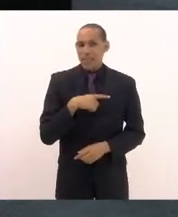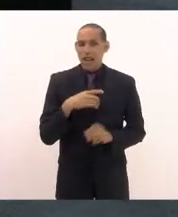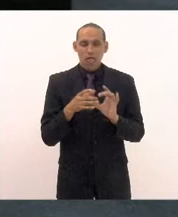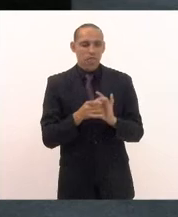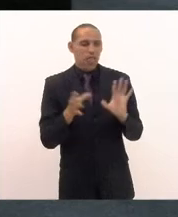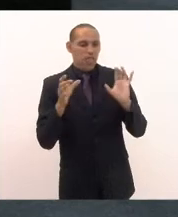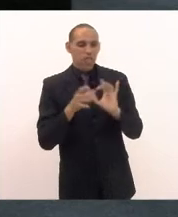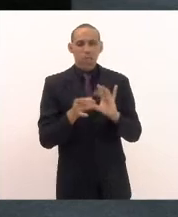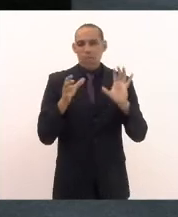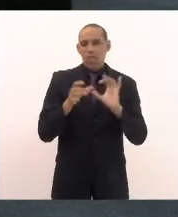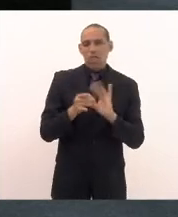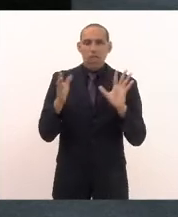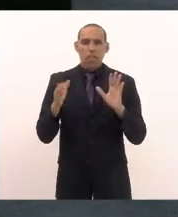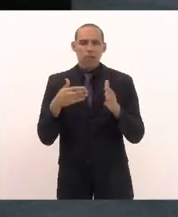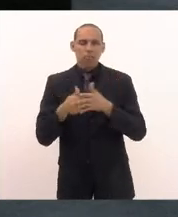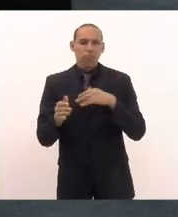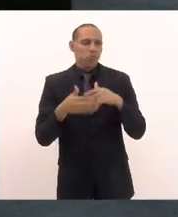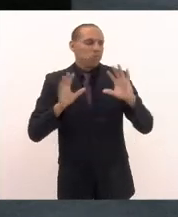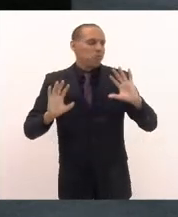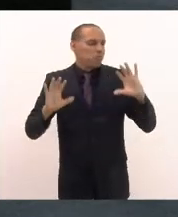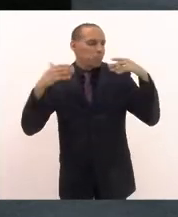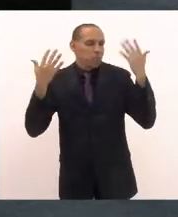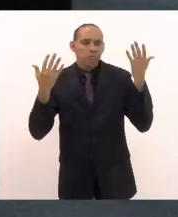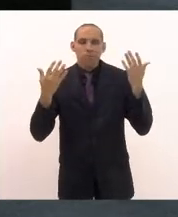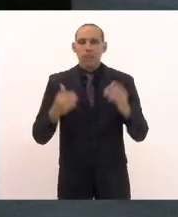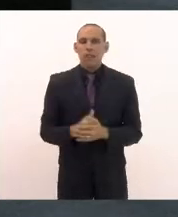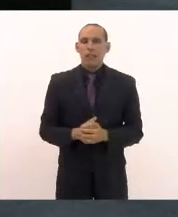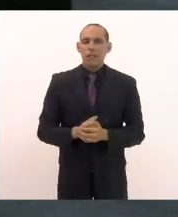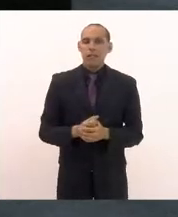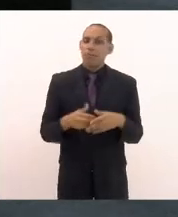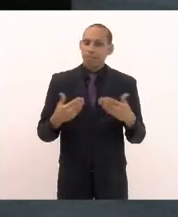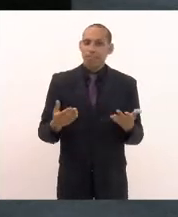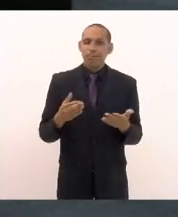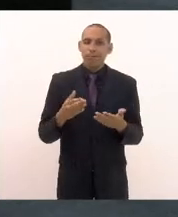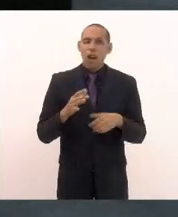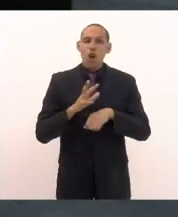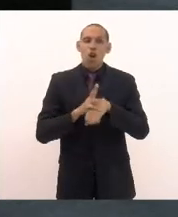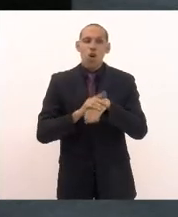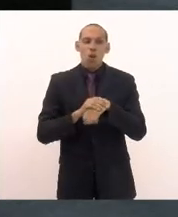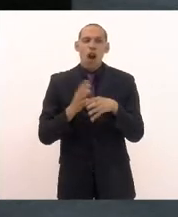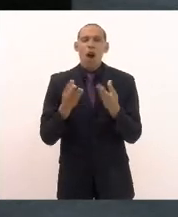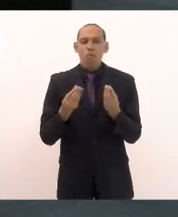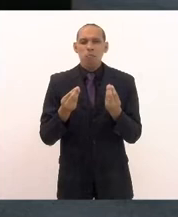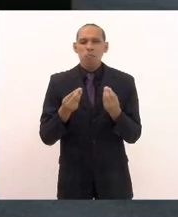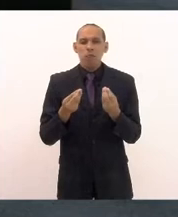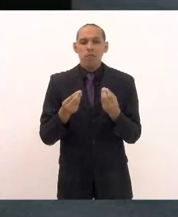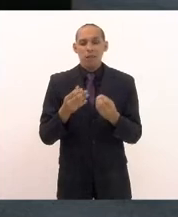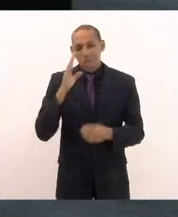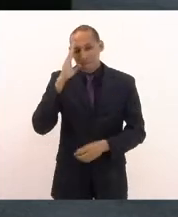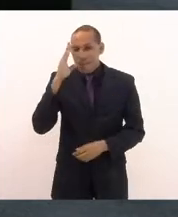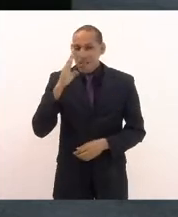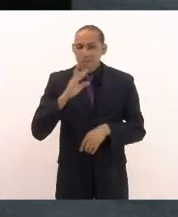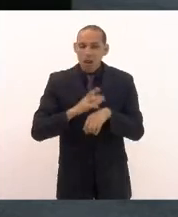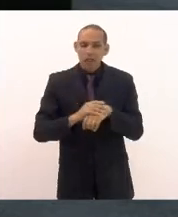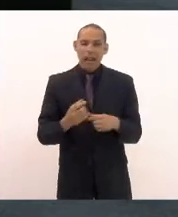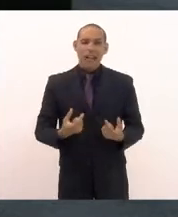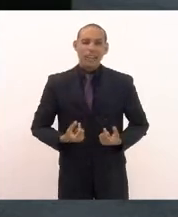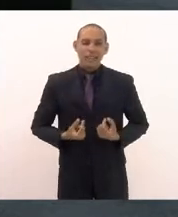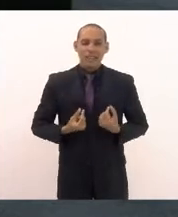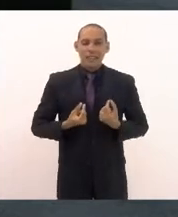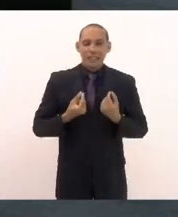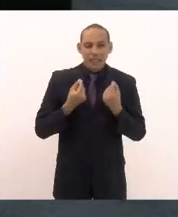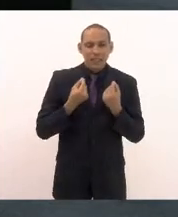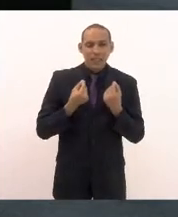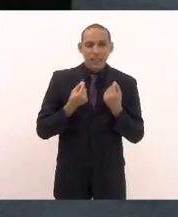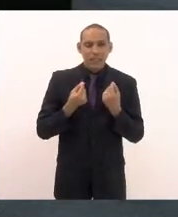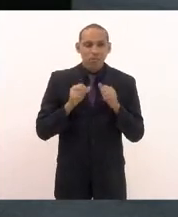liberado sem nenhum critério estão por base de muitas doenças, especialmente do câncer. Então, garantir para quem tem a